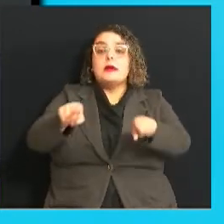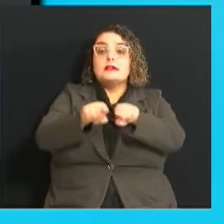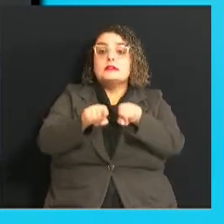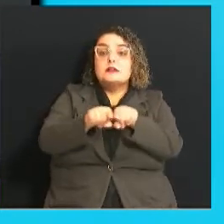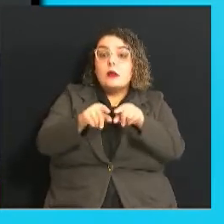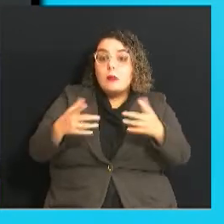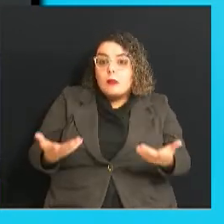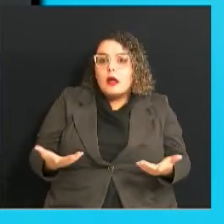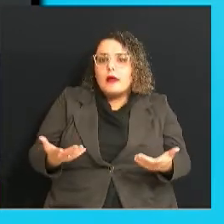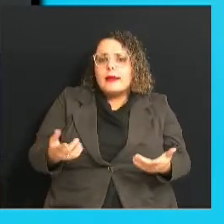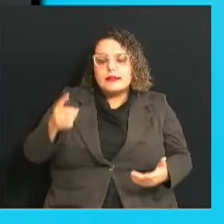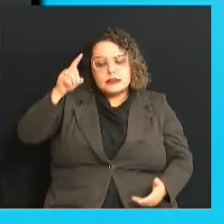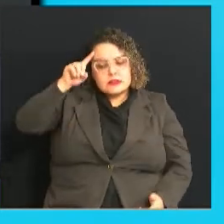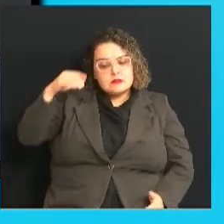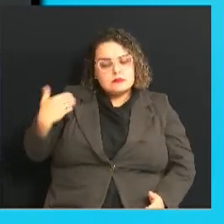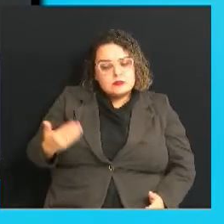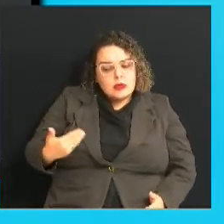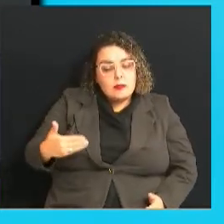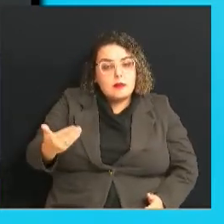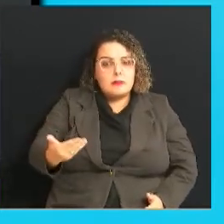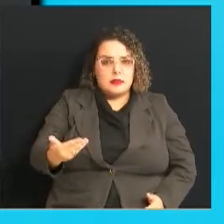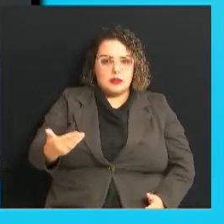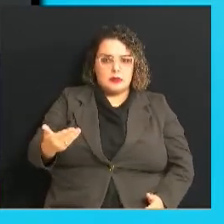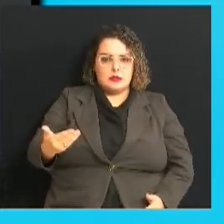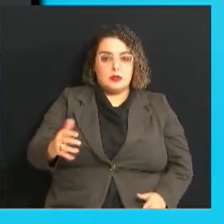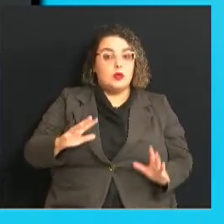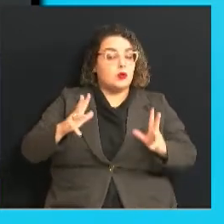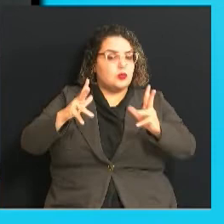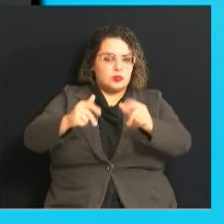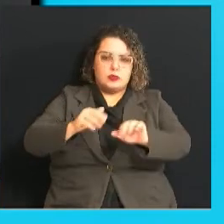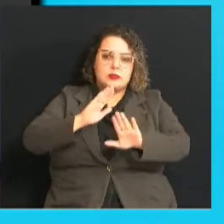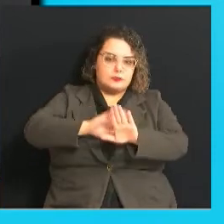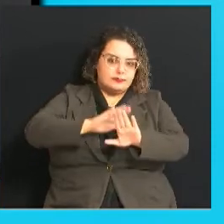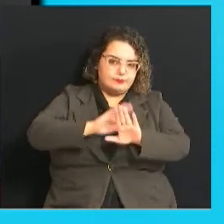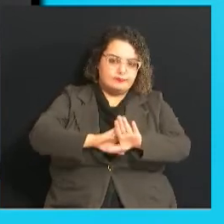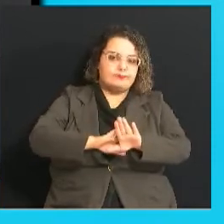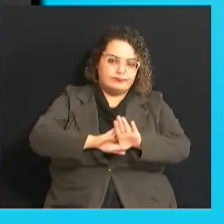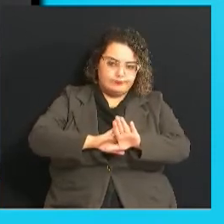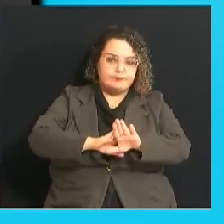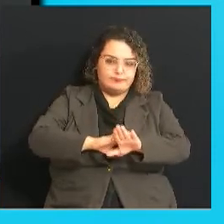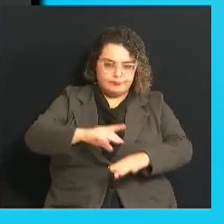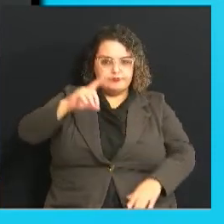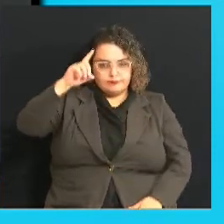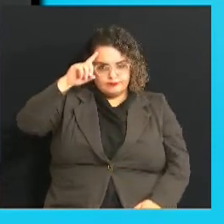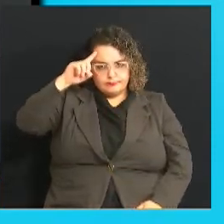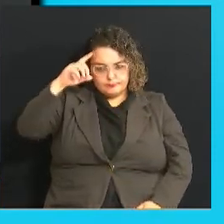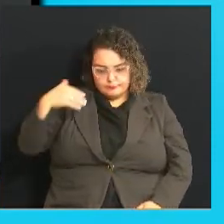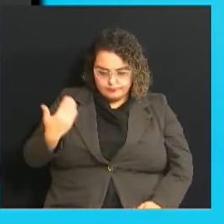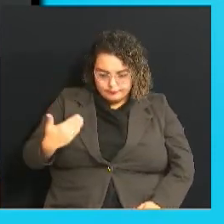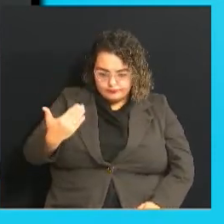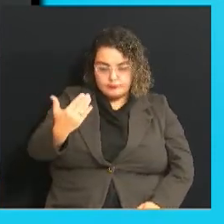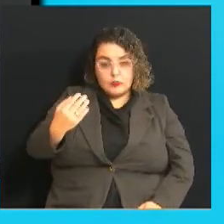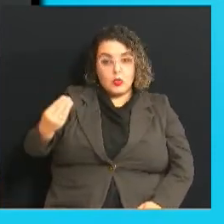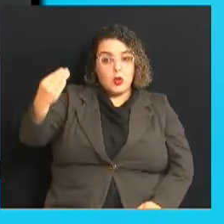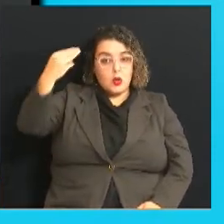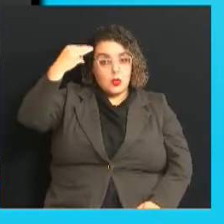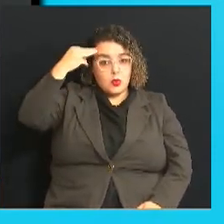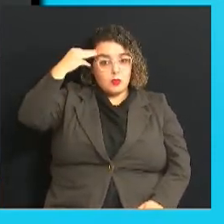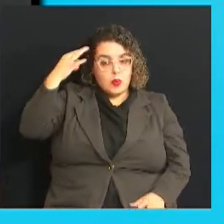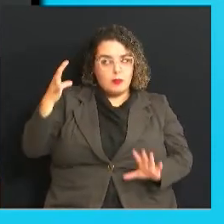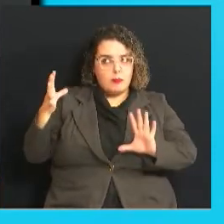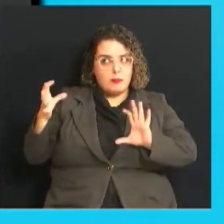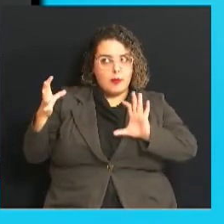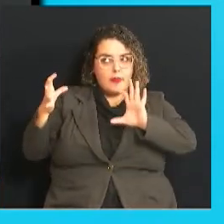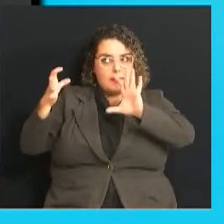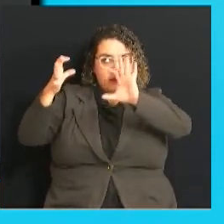esse funcionamento, porque todas essas atividades, elas fazem parte da nossa memória, né? É um aprendizado que a gente